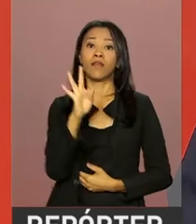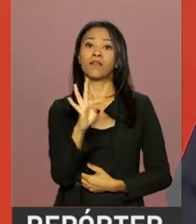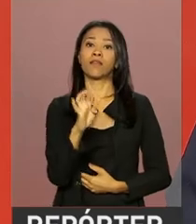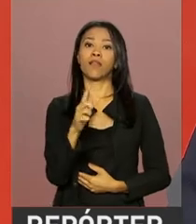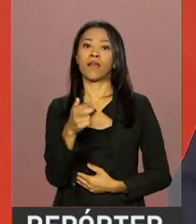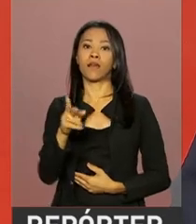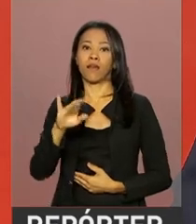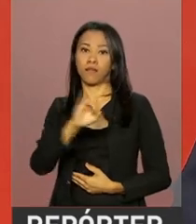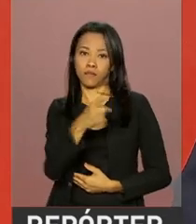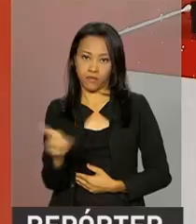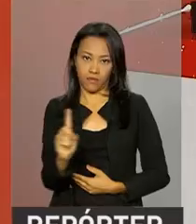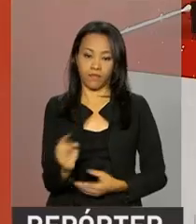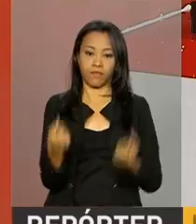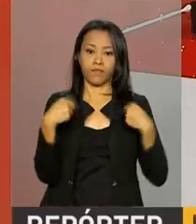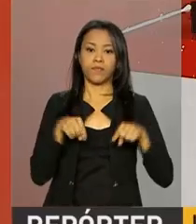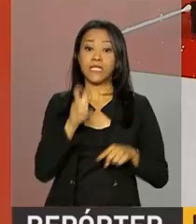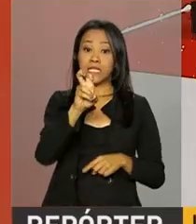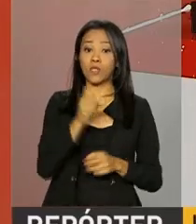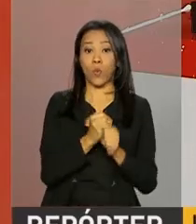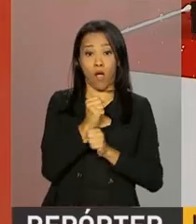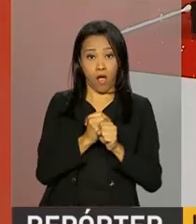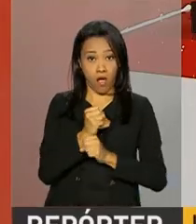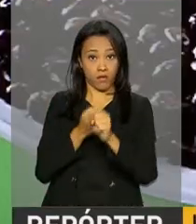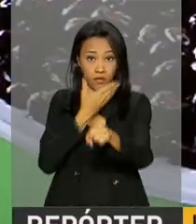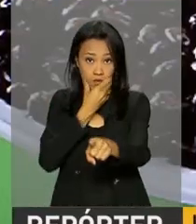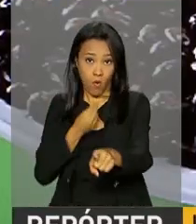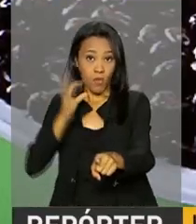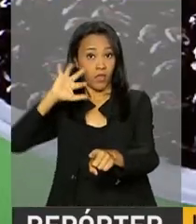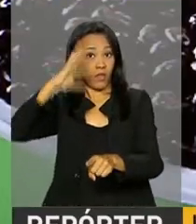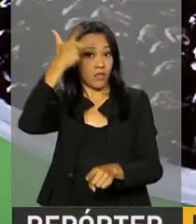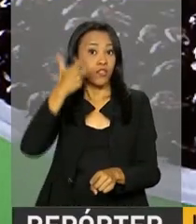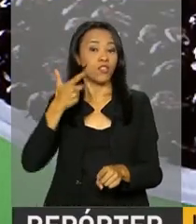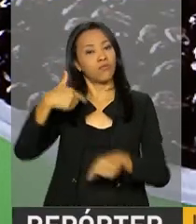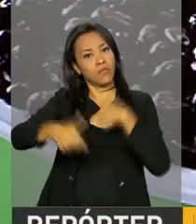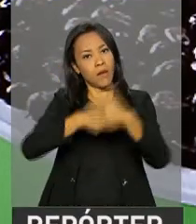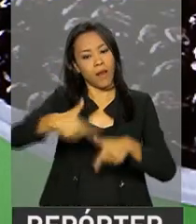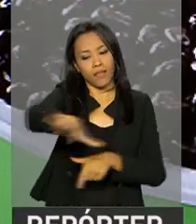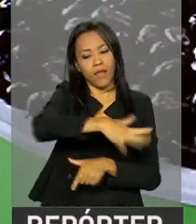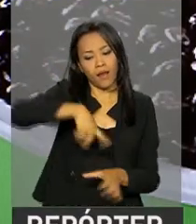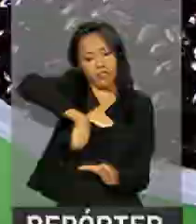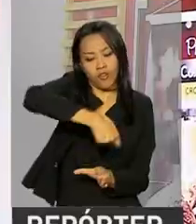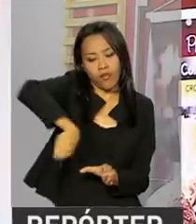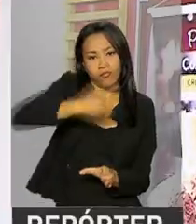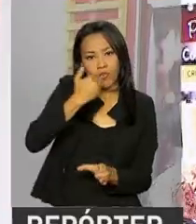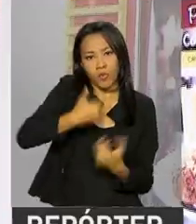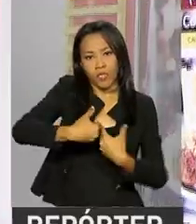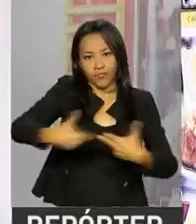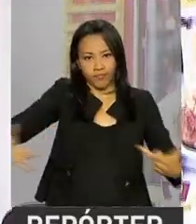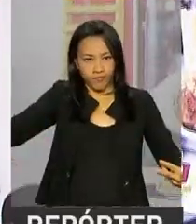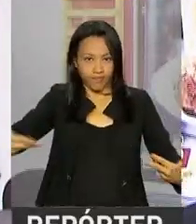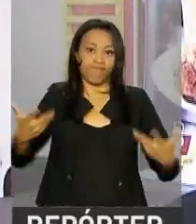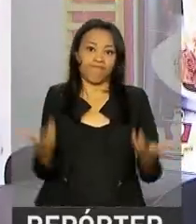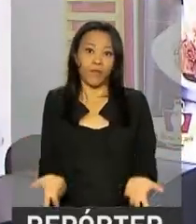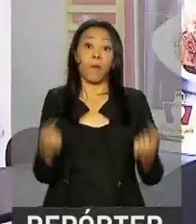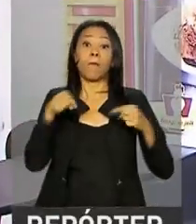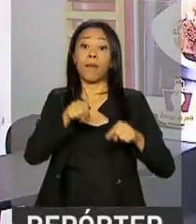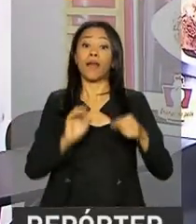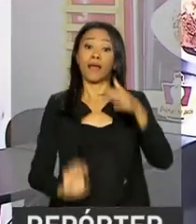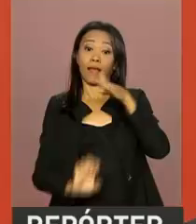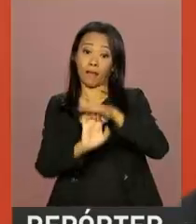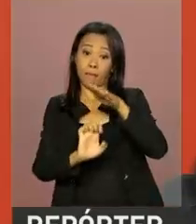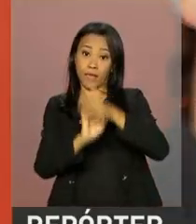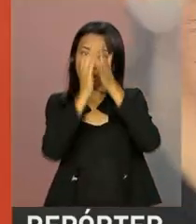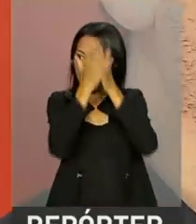há 5 anos Felipe decidiu entrar para o ramo da culinária o sucesso veio rápido para ampliar o negócio o